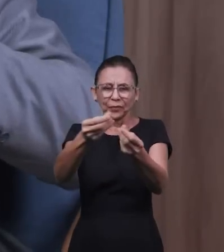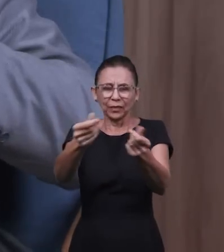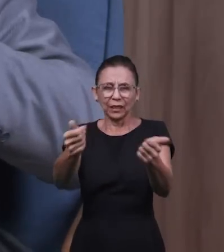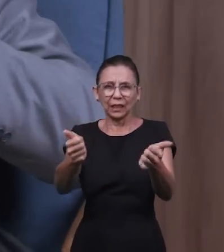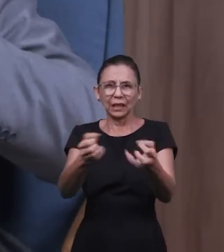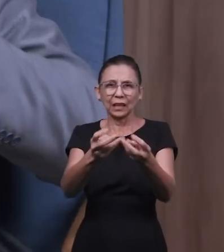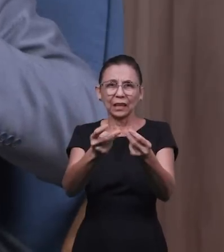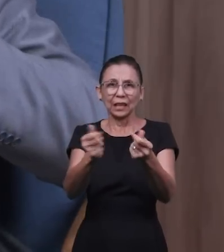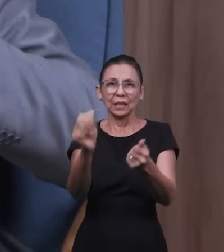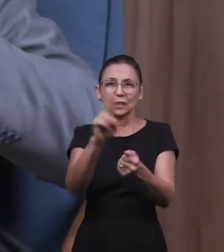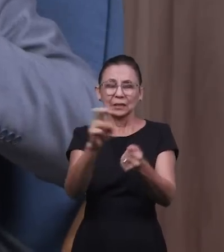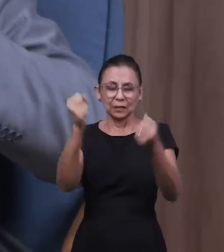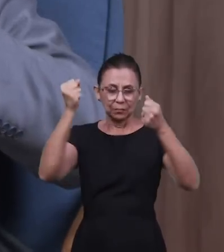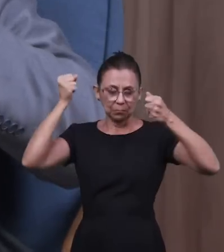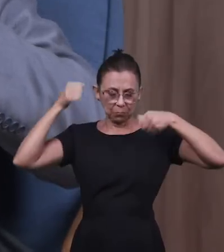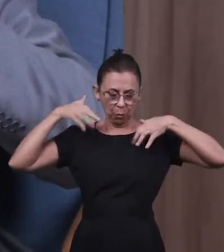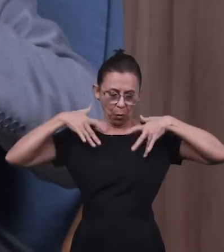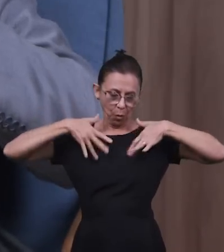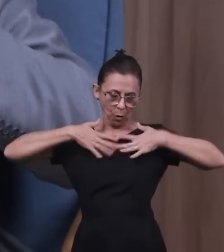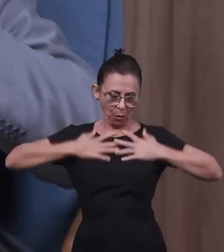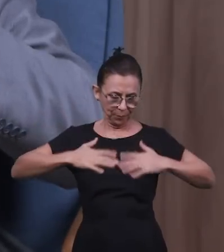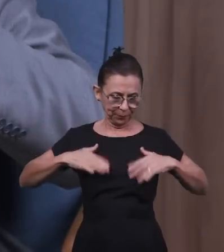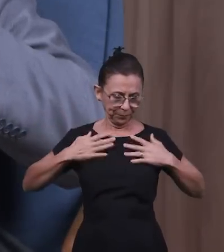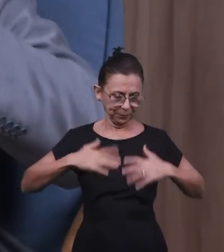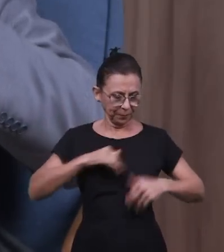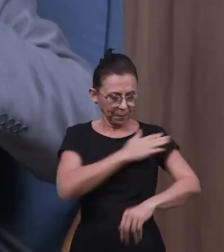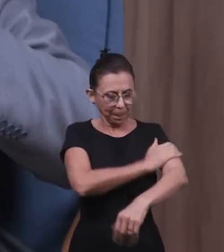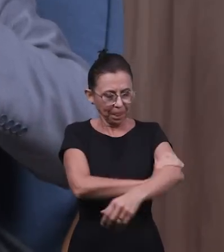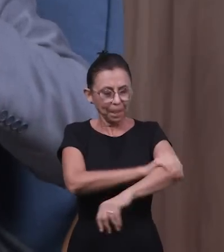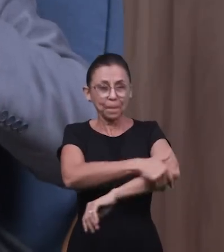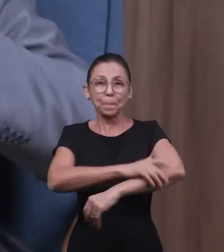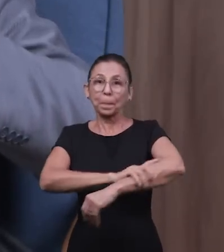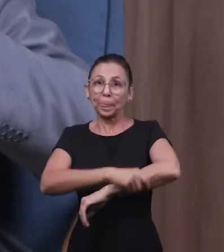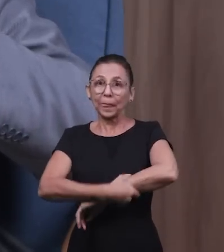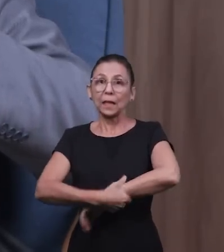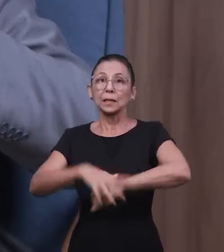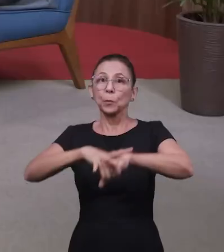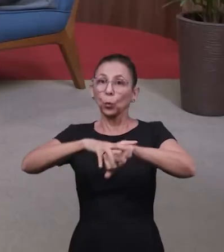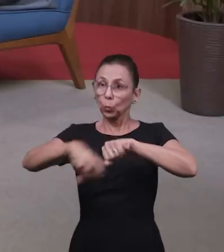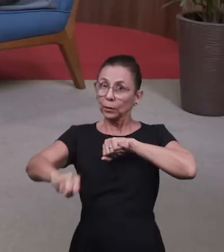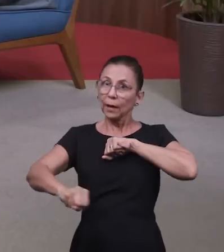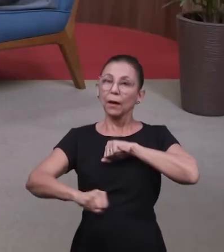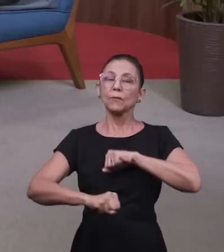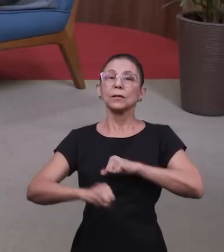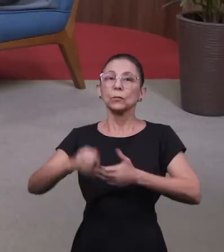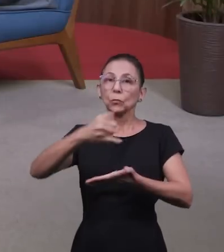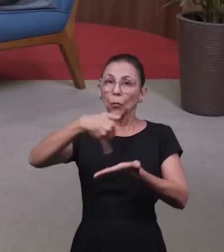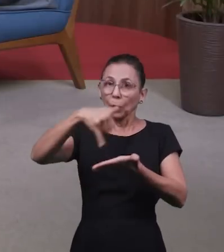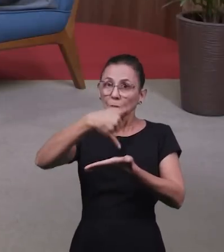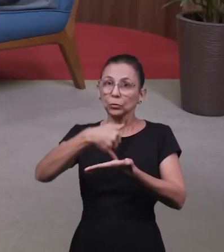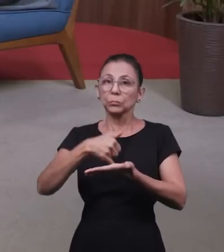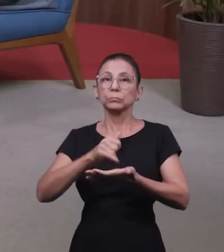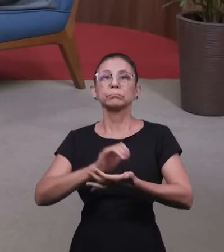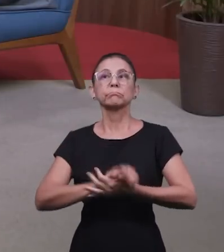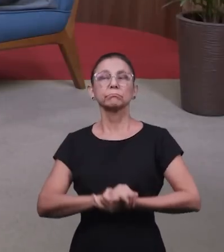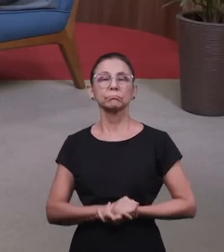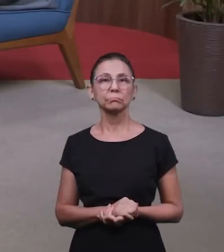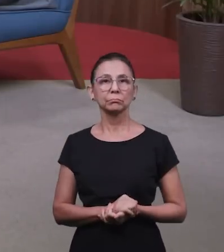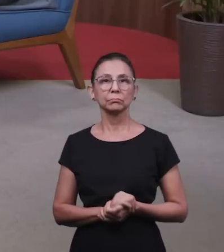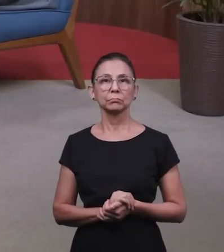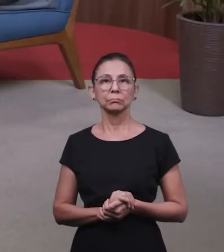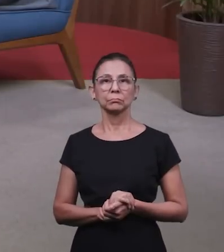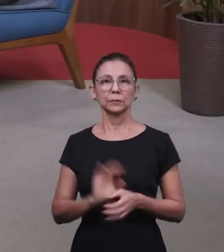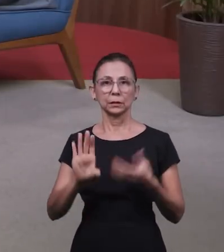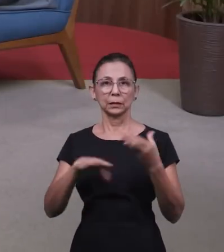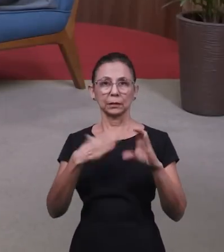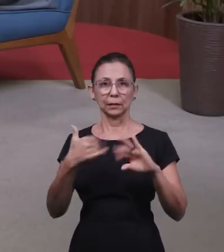para perfumar o corpo e também tinha propriedades curativas. No livro de Cantares de Salomão, a